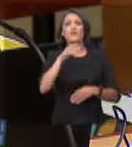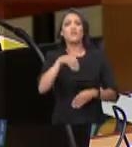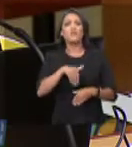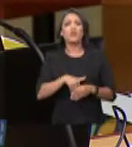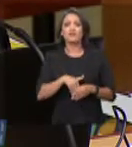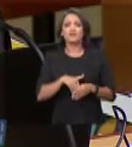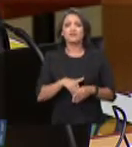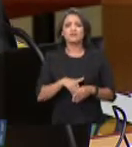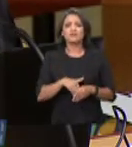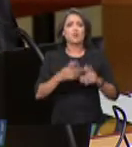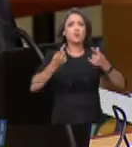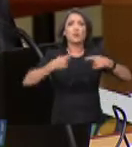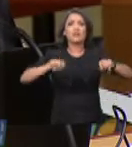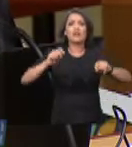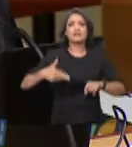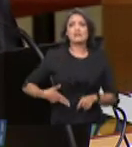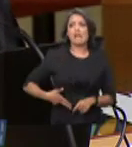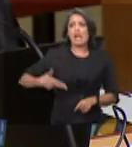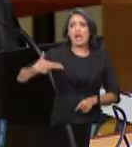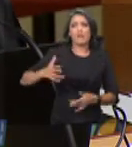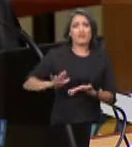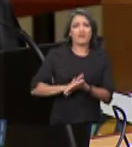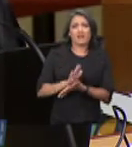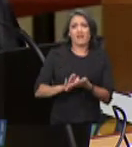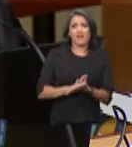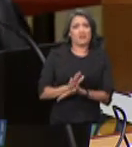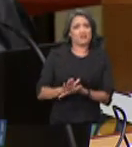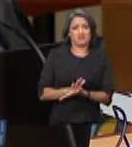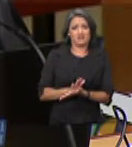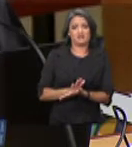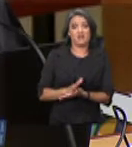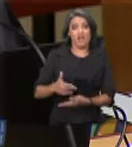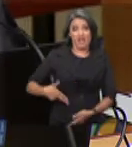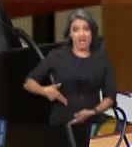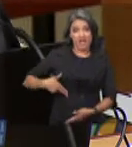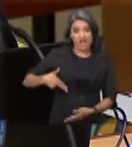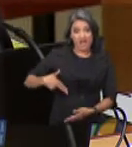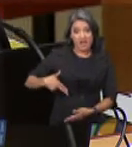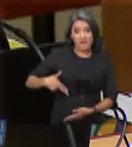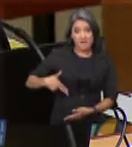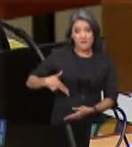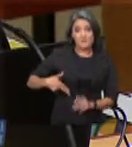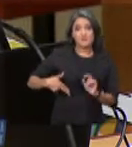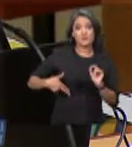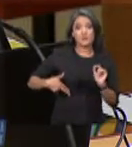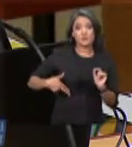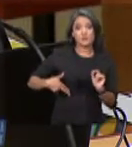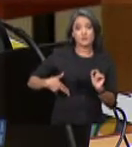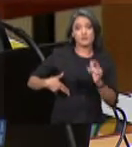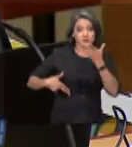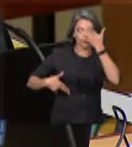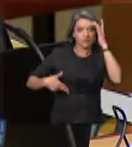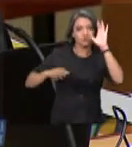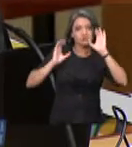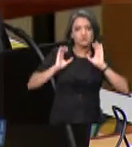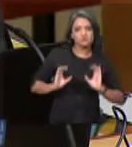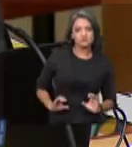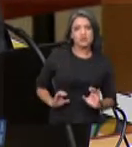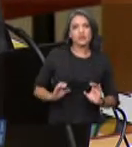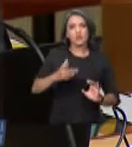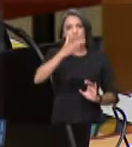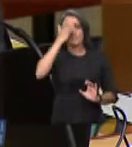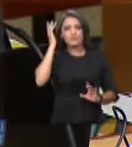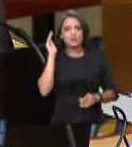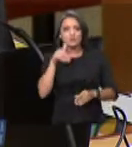não é dia de andar armado a arma do cidadão a arma do